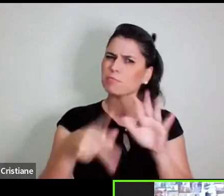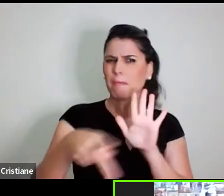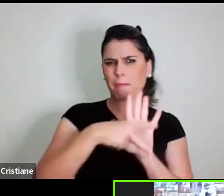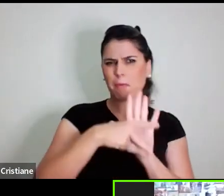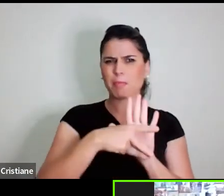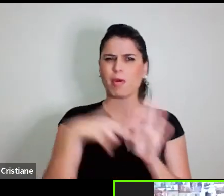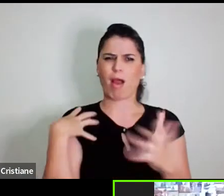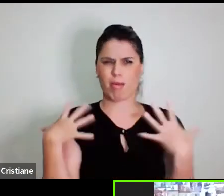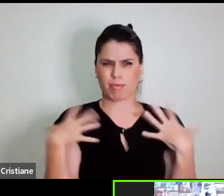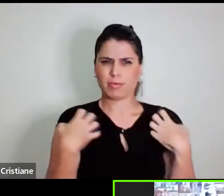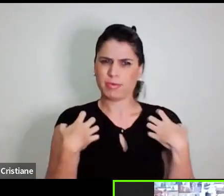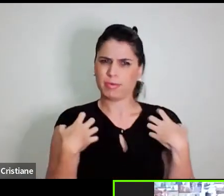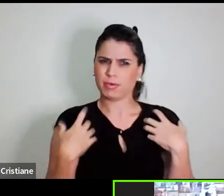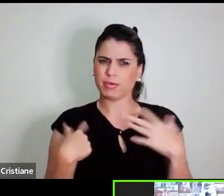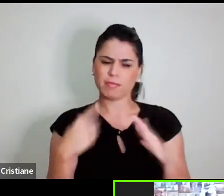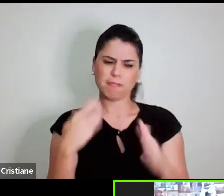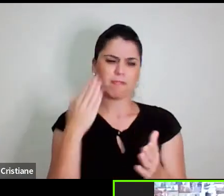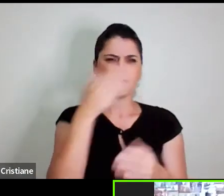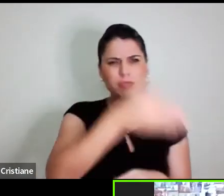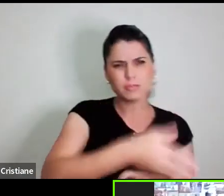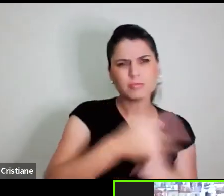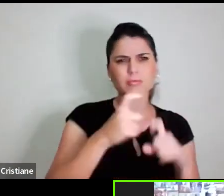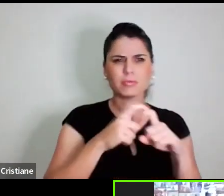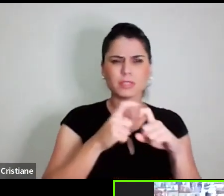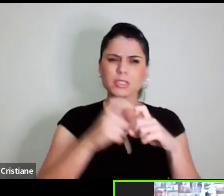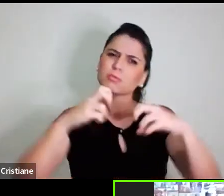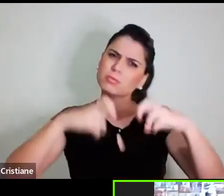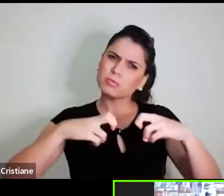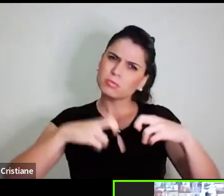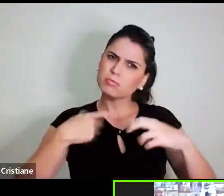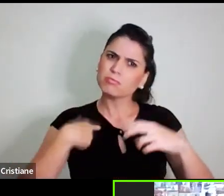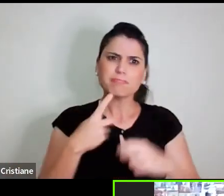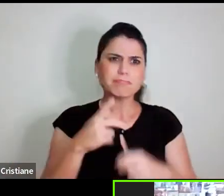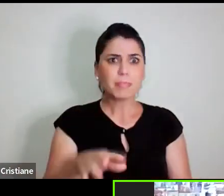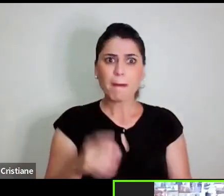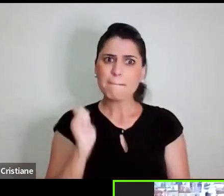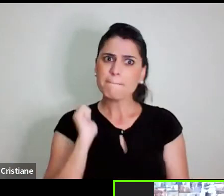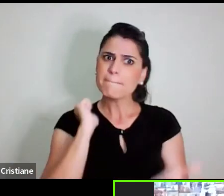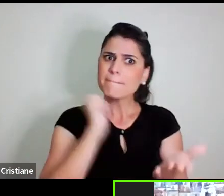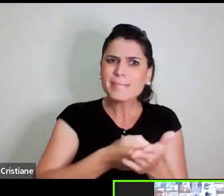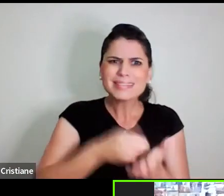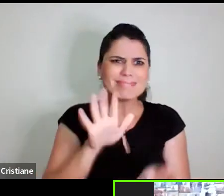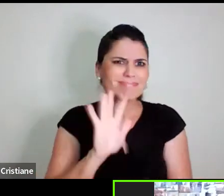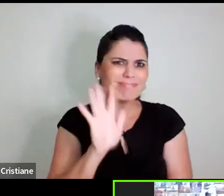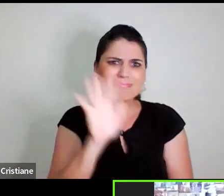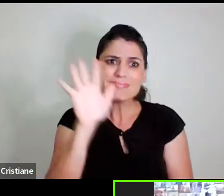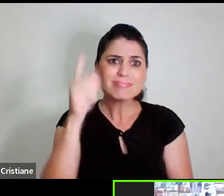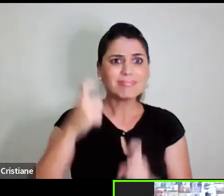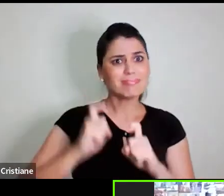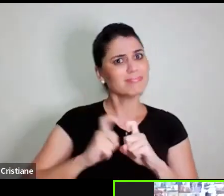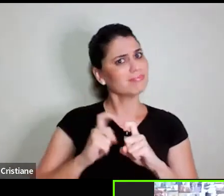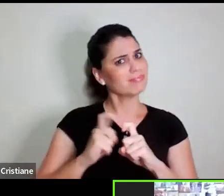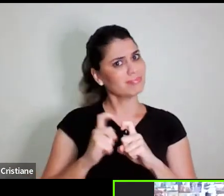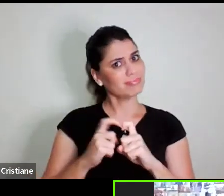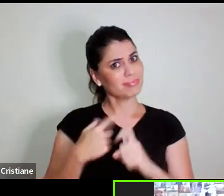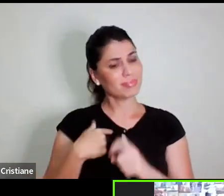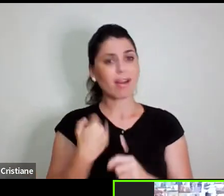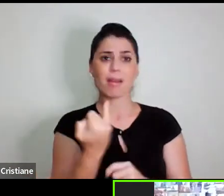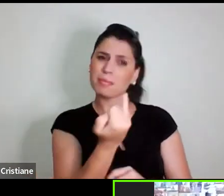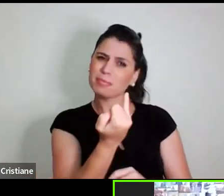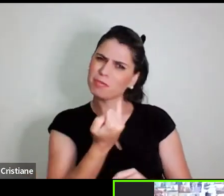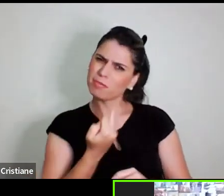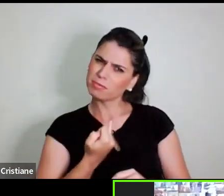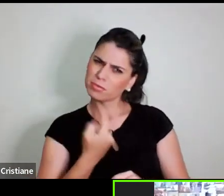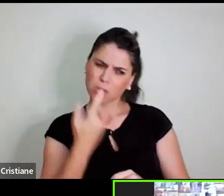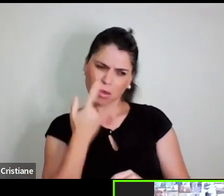Piauí, eu procurei um especialista e eu paguei muito caro pela consulta. E ela disse, ela ficou olhando para